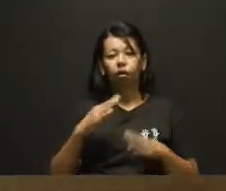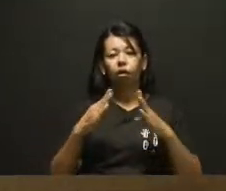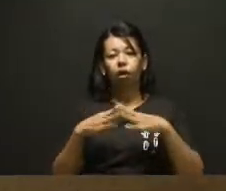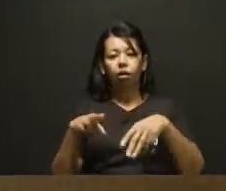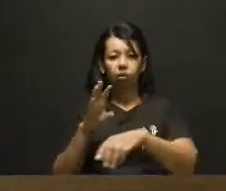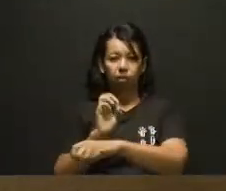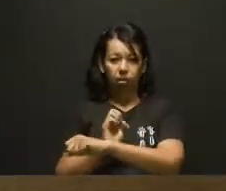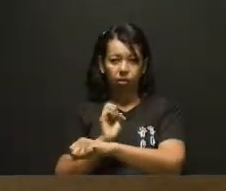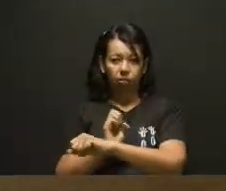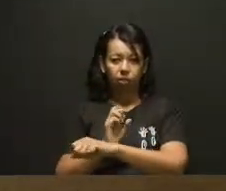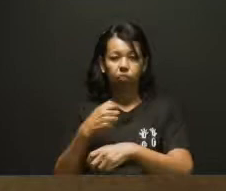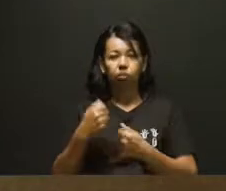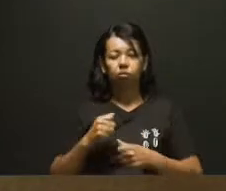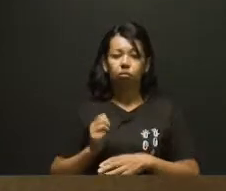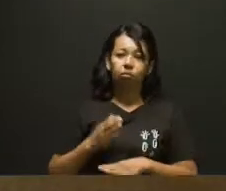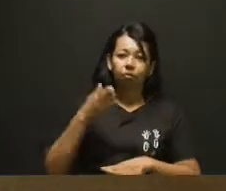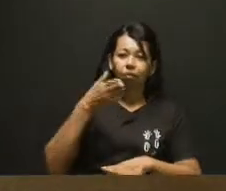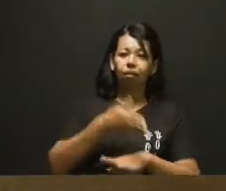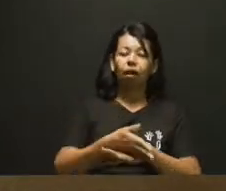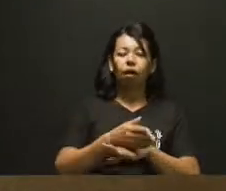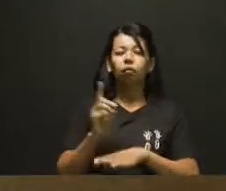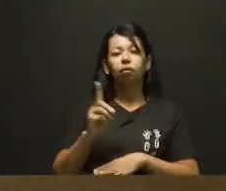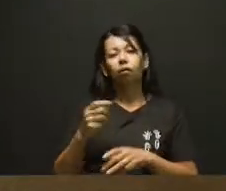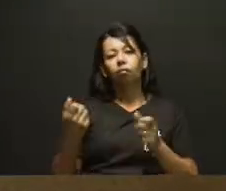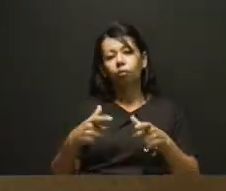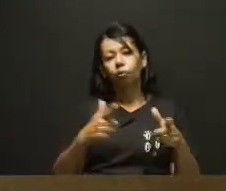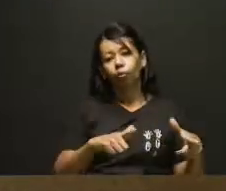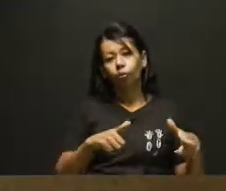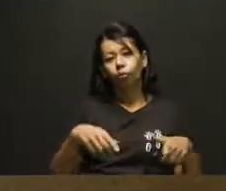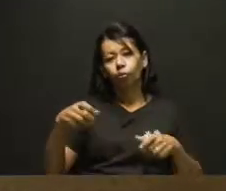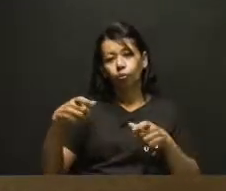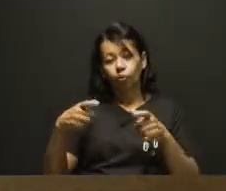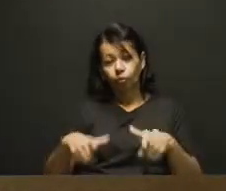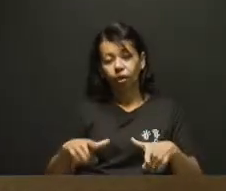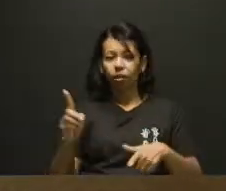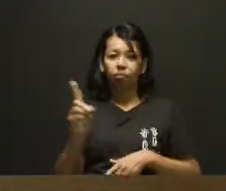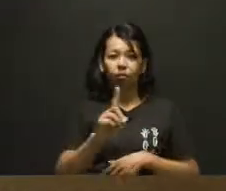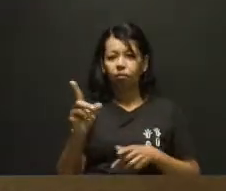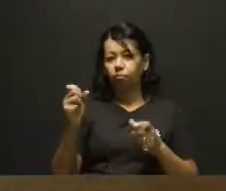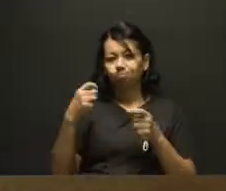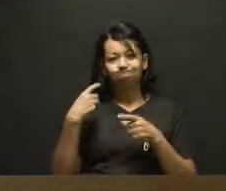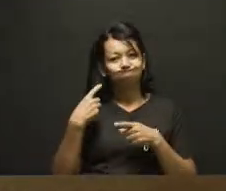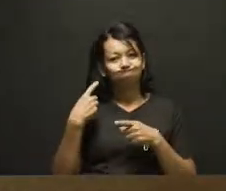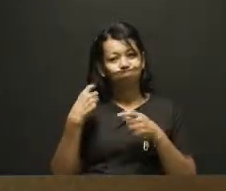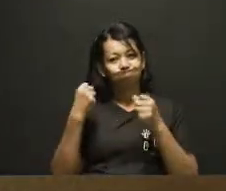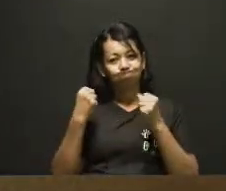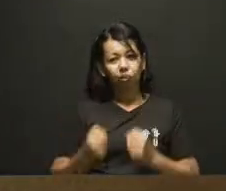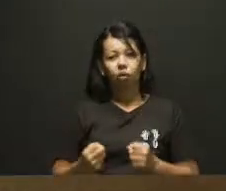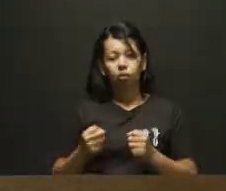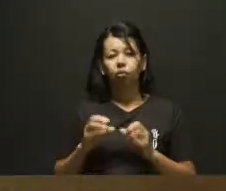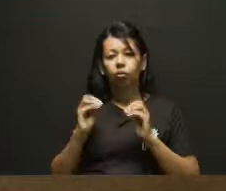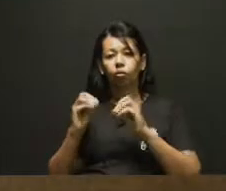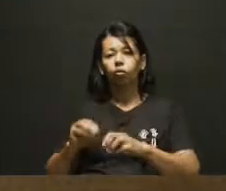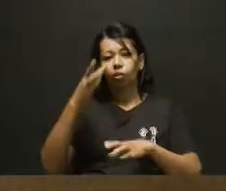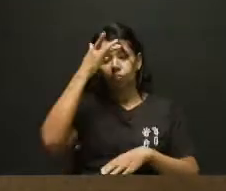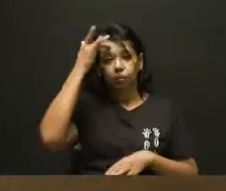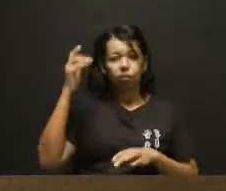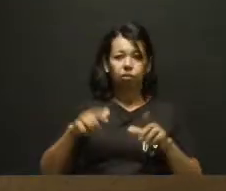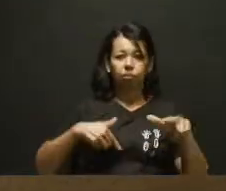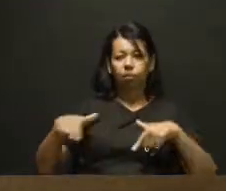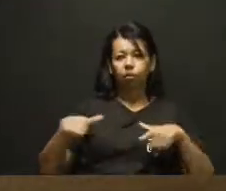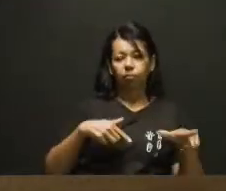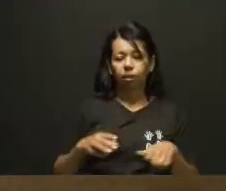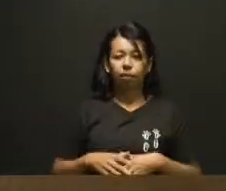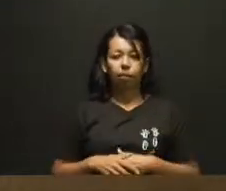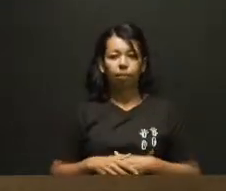lá não pode ser atendido em outro órgão do município então e coloque profissionais porque